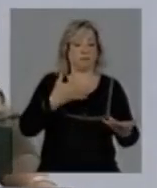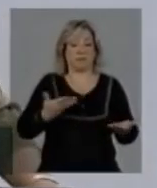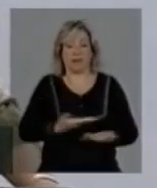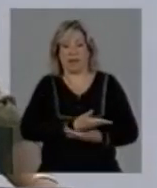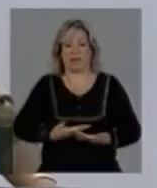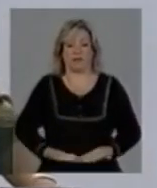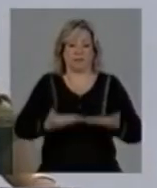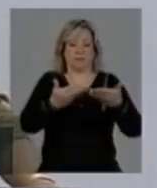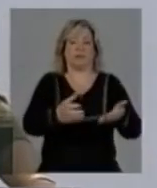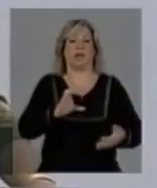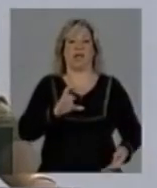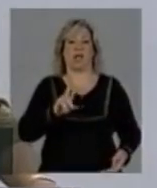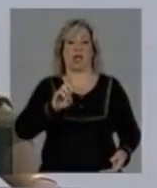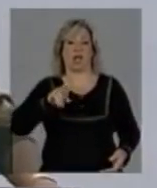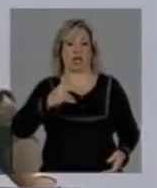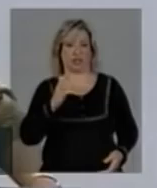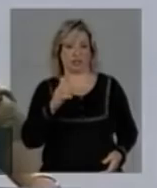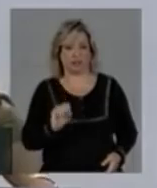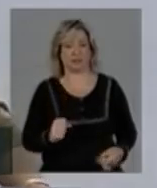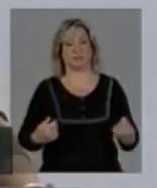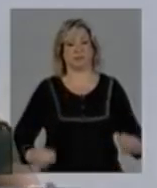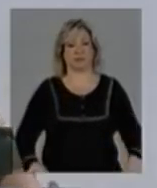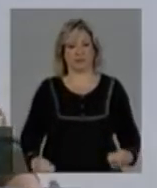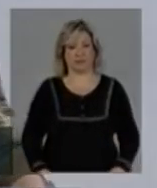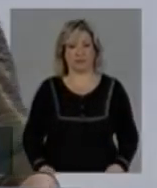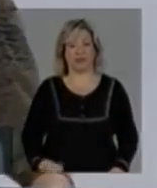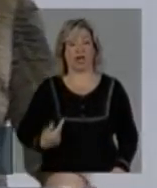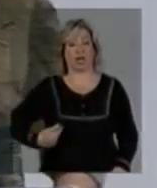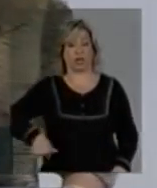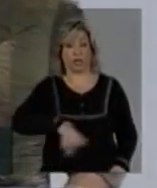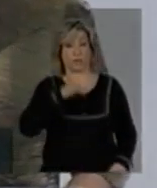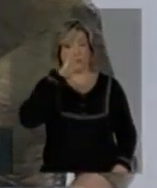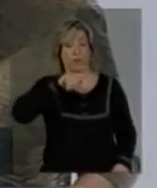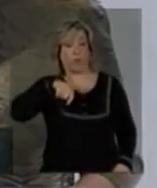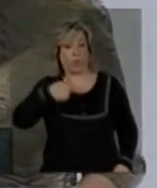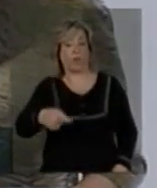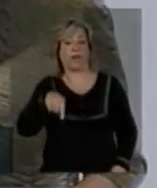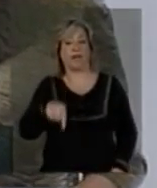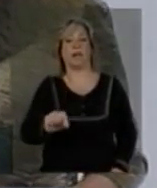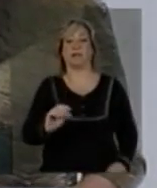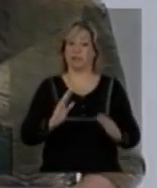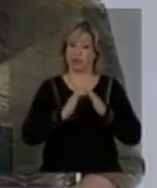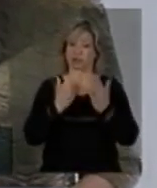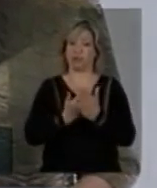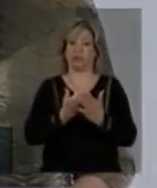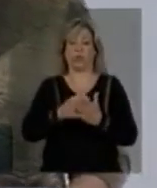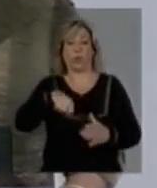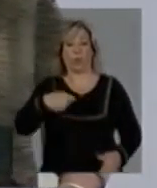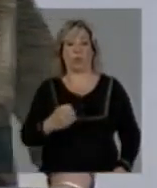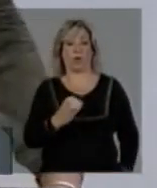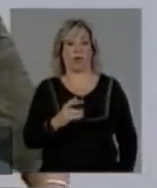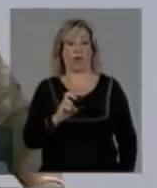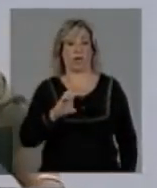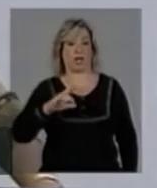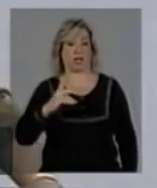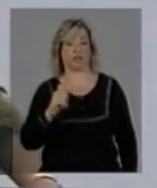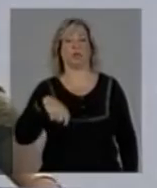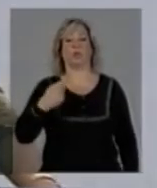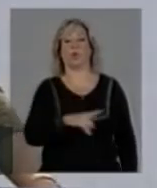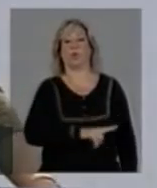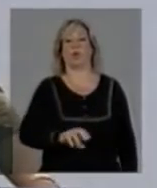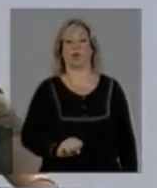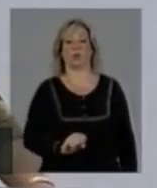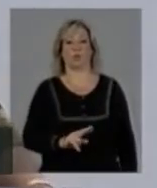disposição nossa de cumprir esse desafio, que é garantir que as crianças cujas mães